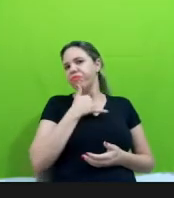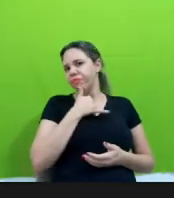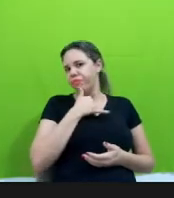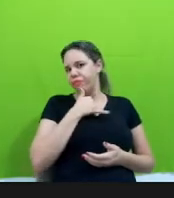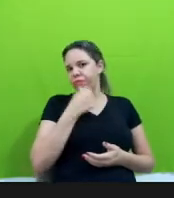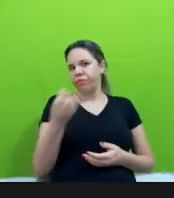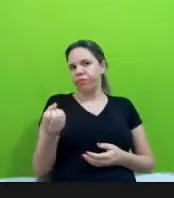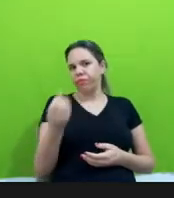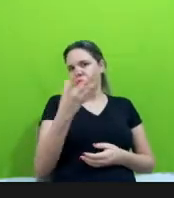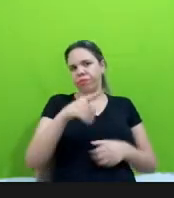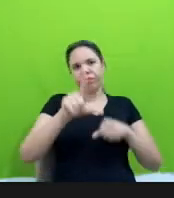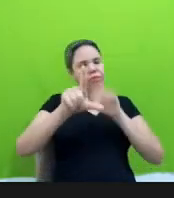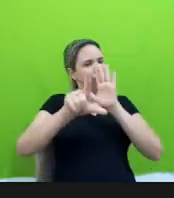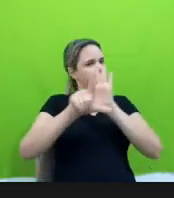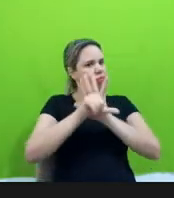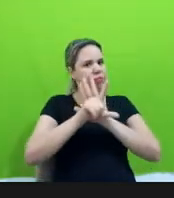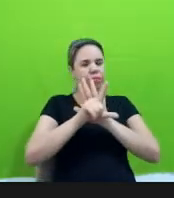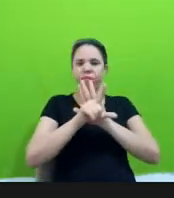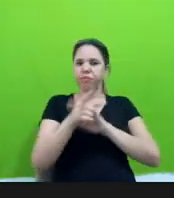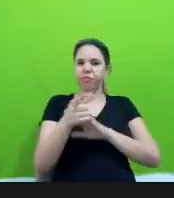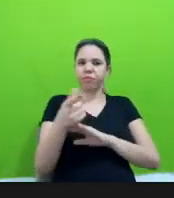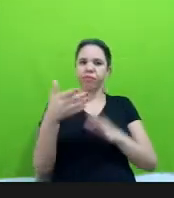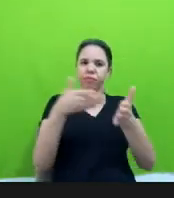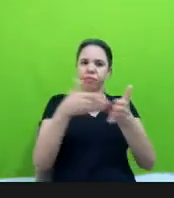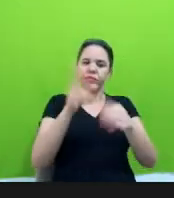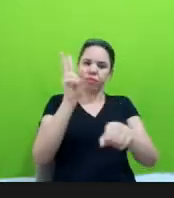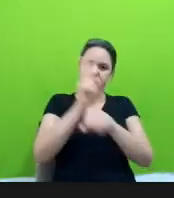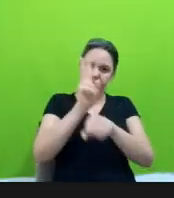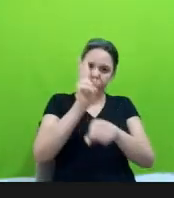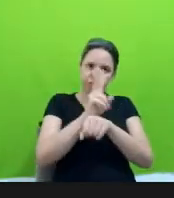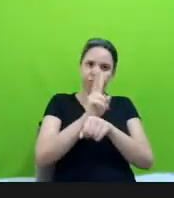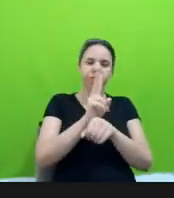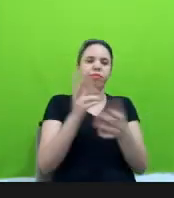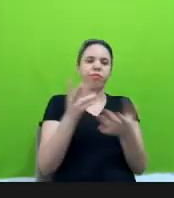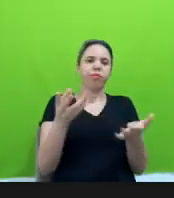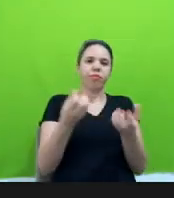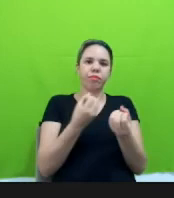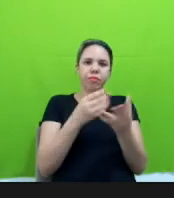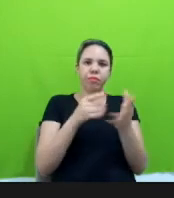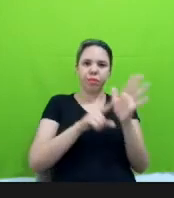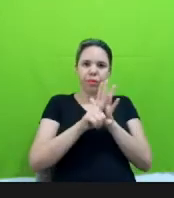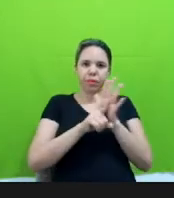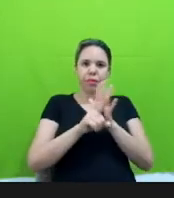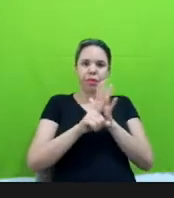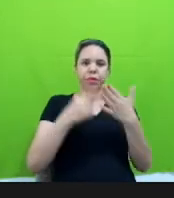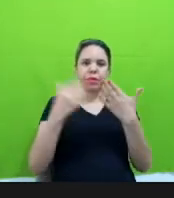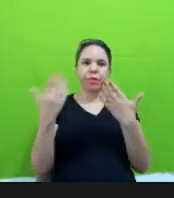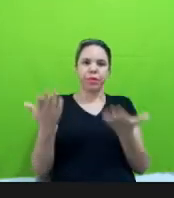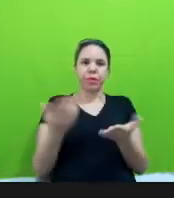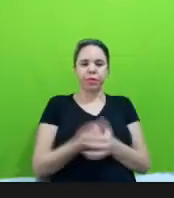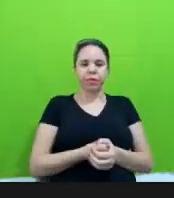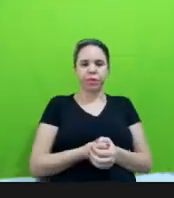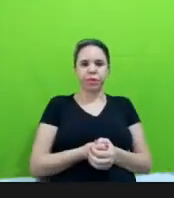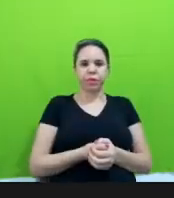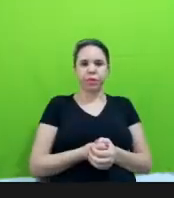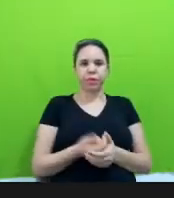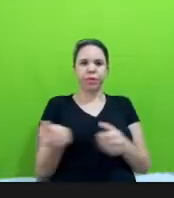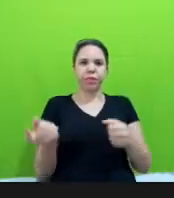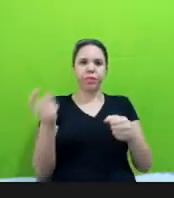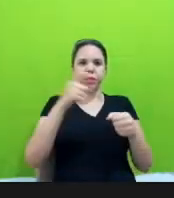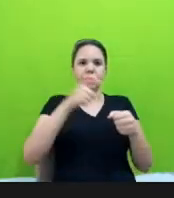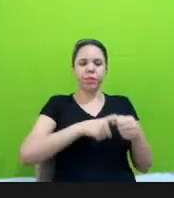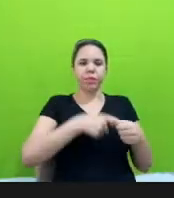lei, né, e com toda aquela questão de proteção de dados, né, a gente acabou voltando a ter que